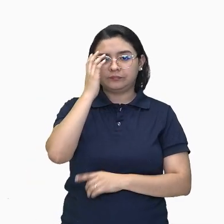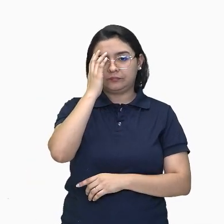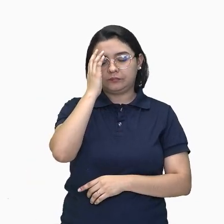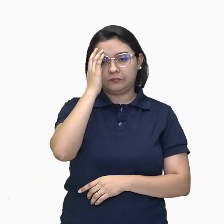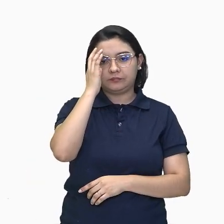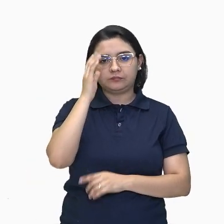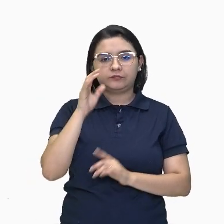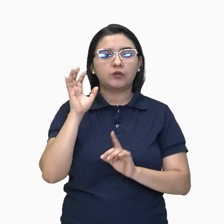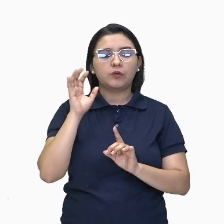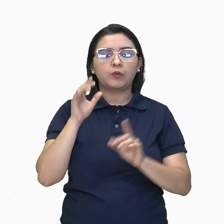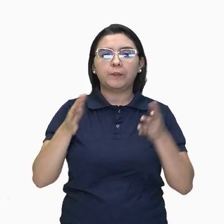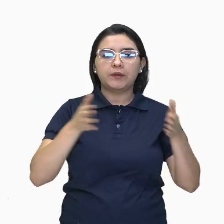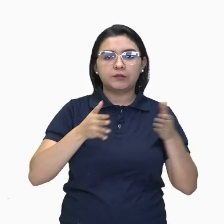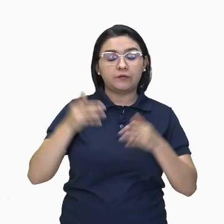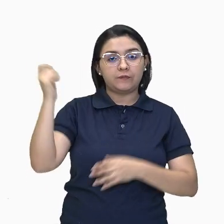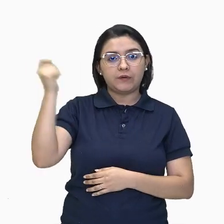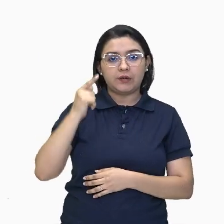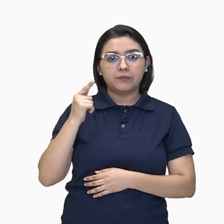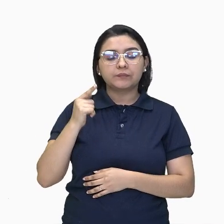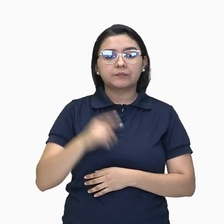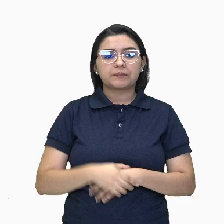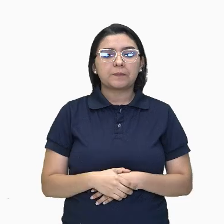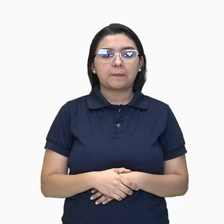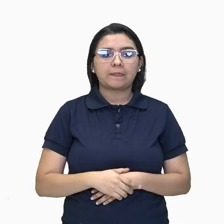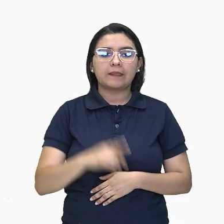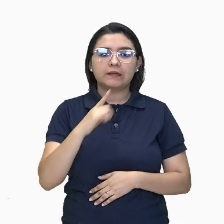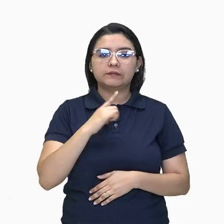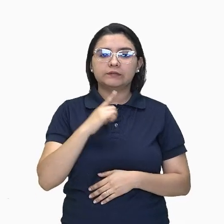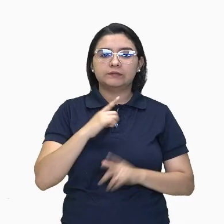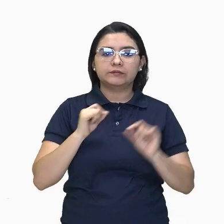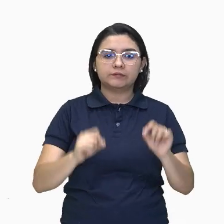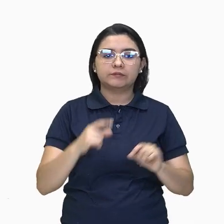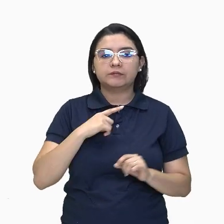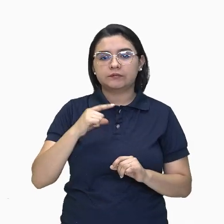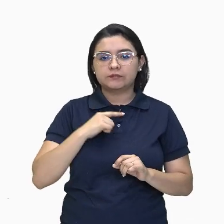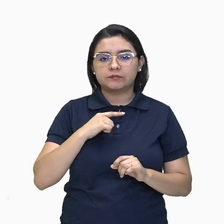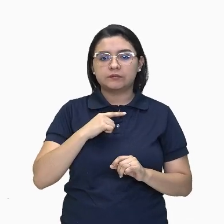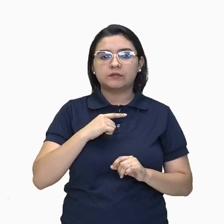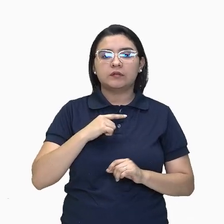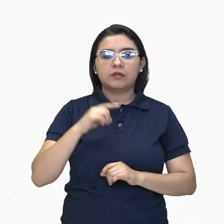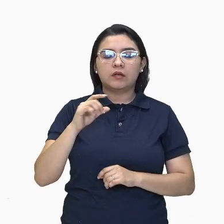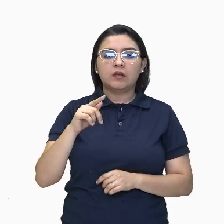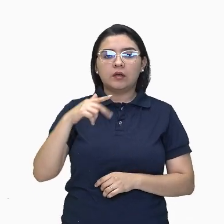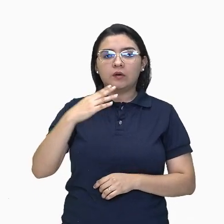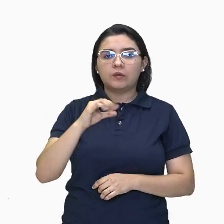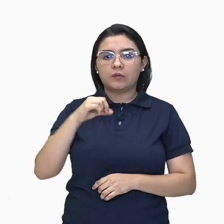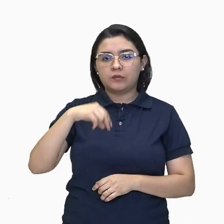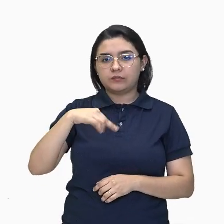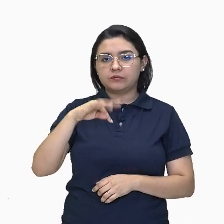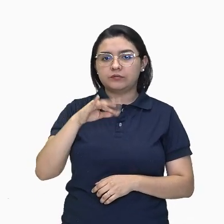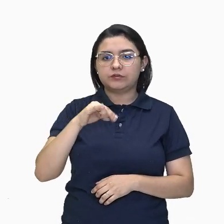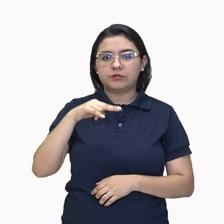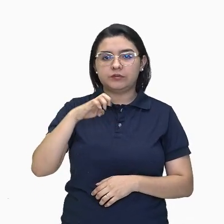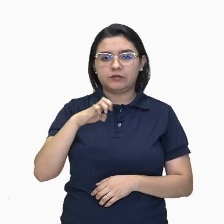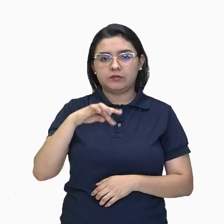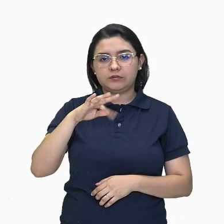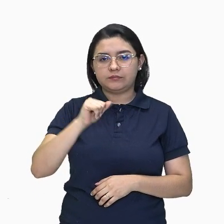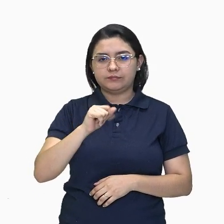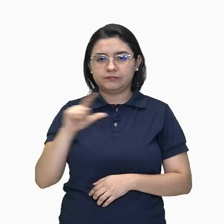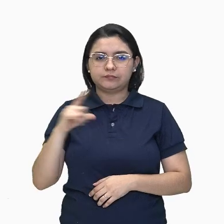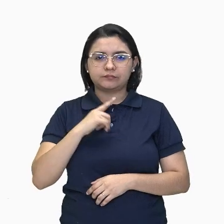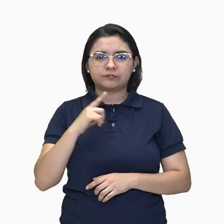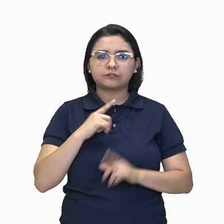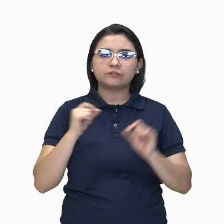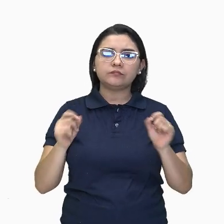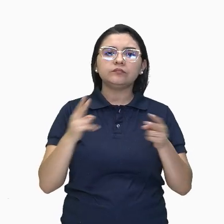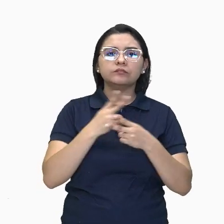no verão? Aí nós temos a massa equatorial continental. Lembrando que essas massas de ar, elas vão